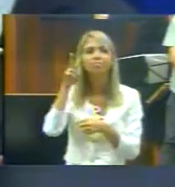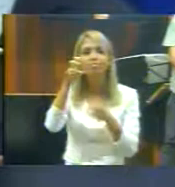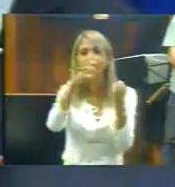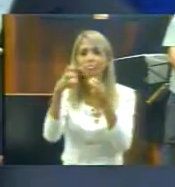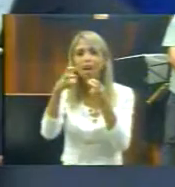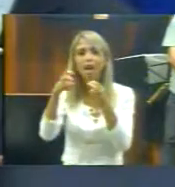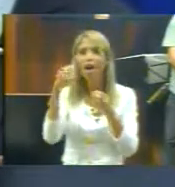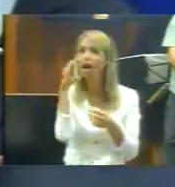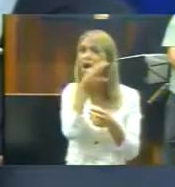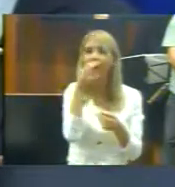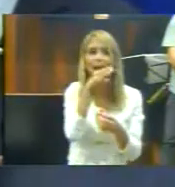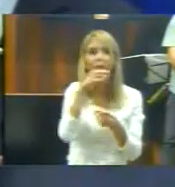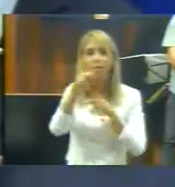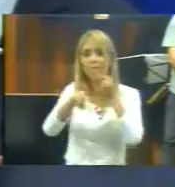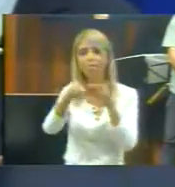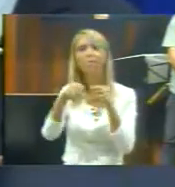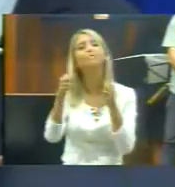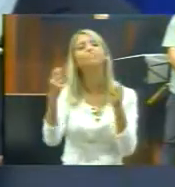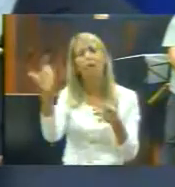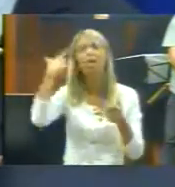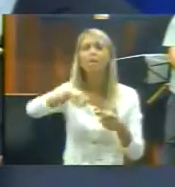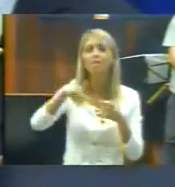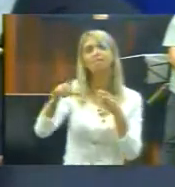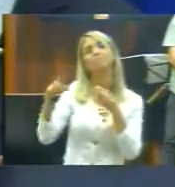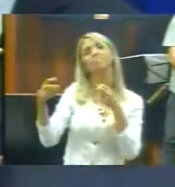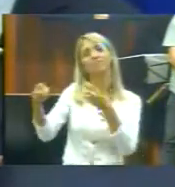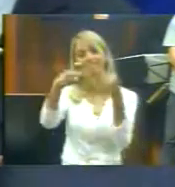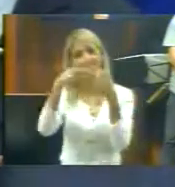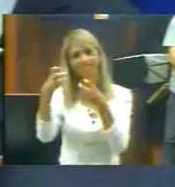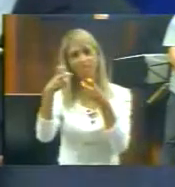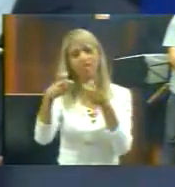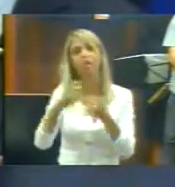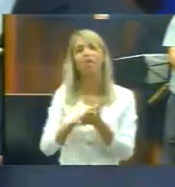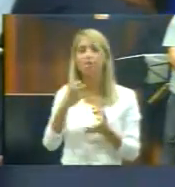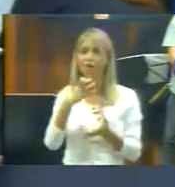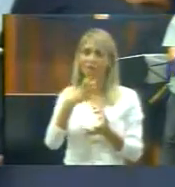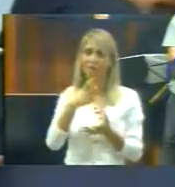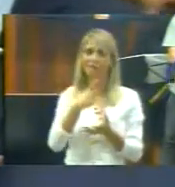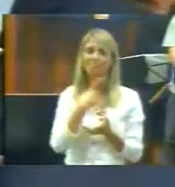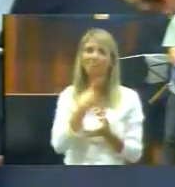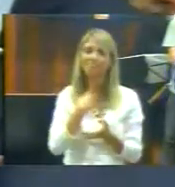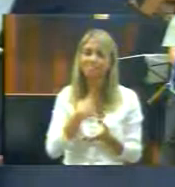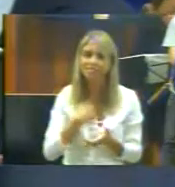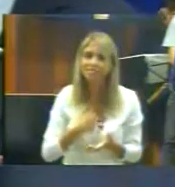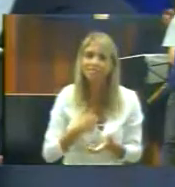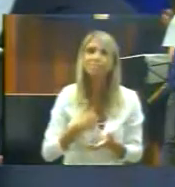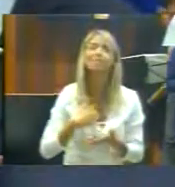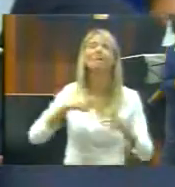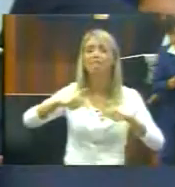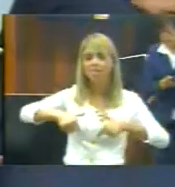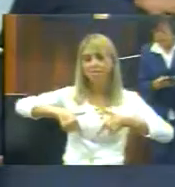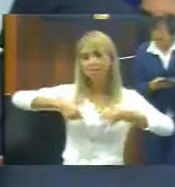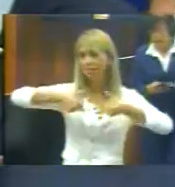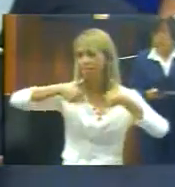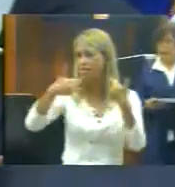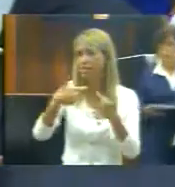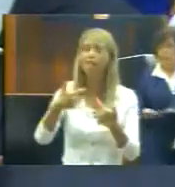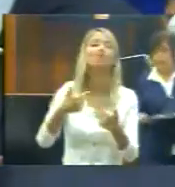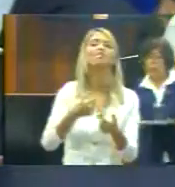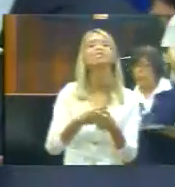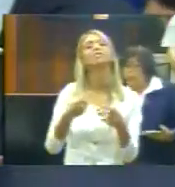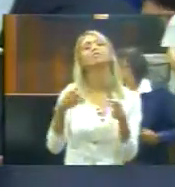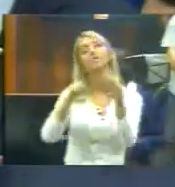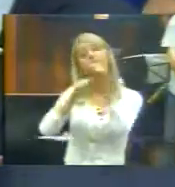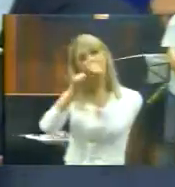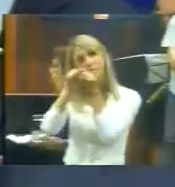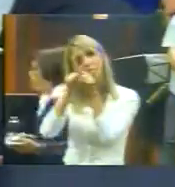a população consegue enxergar essas melhorias. Então, o que eu desejo a vocês é sucesso durante esse mandato e